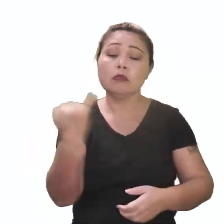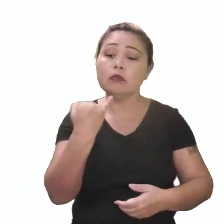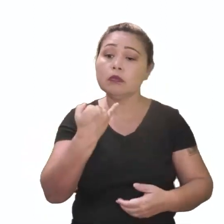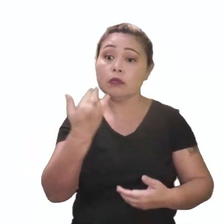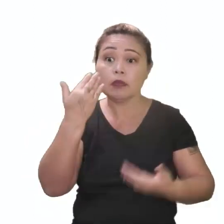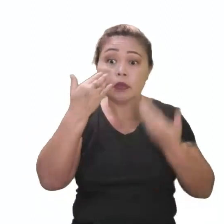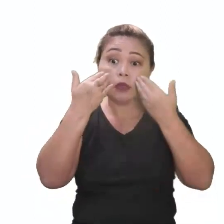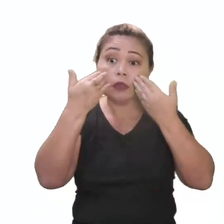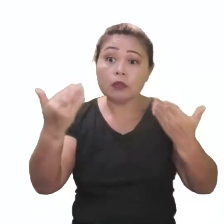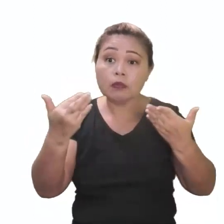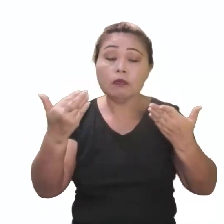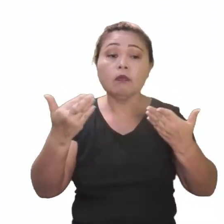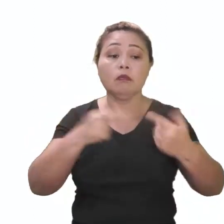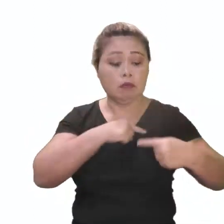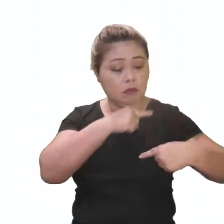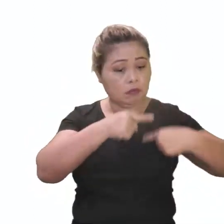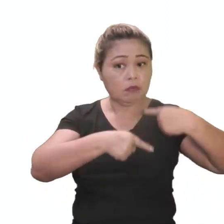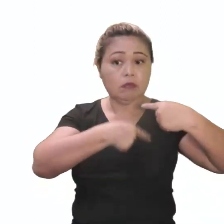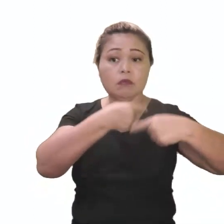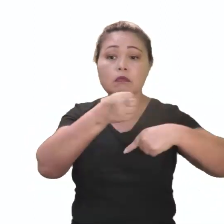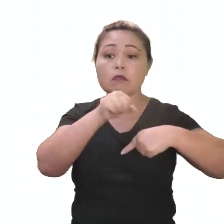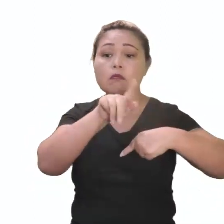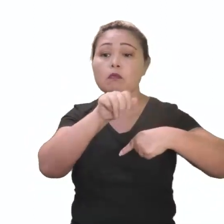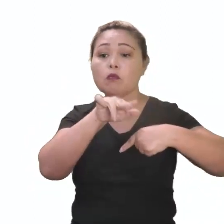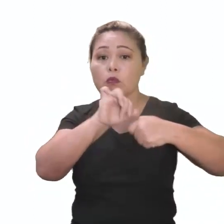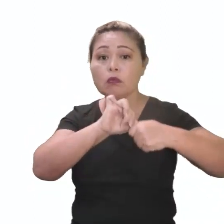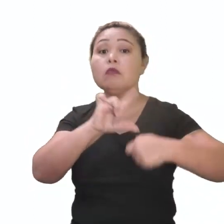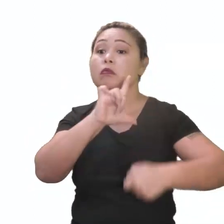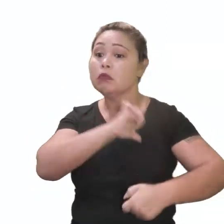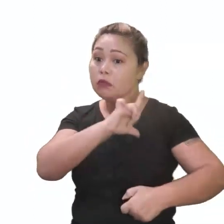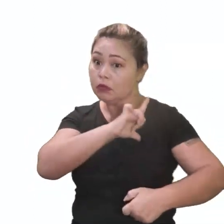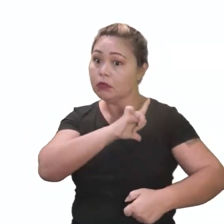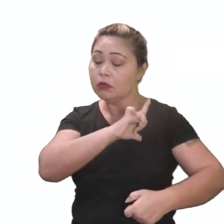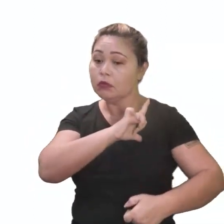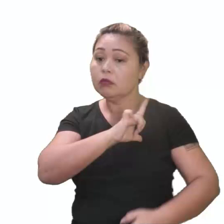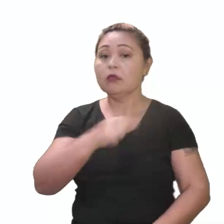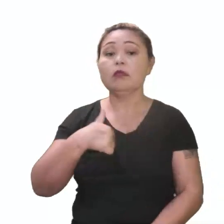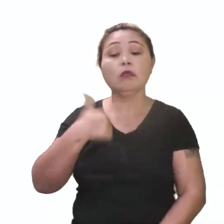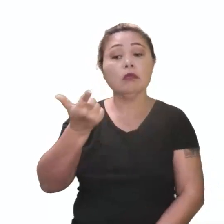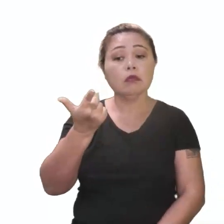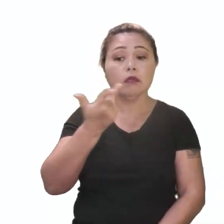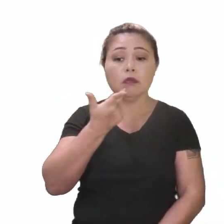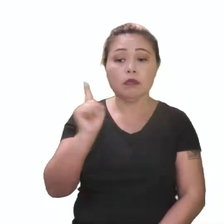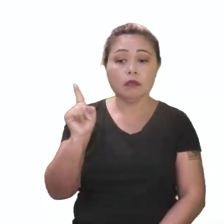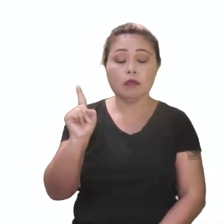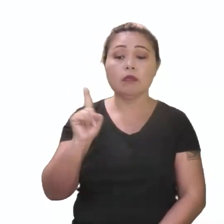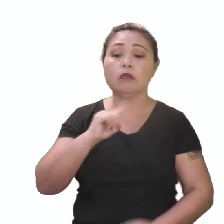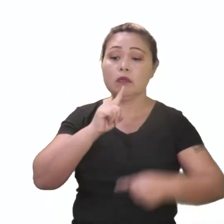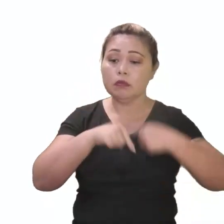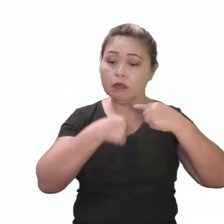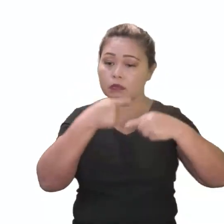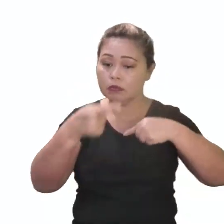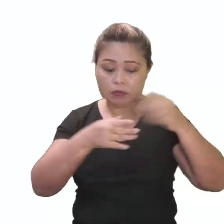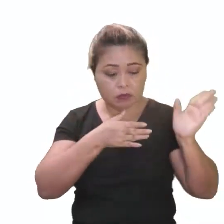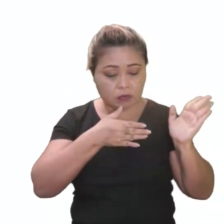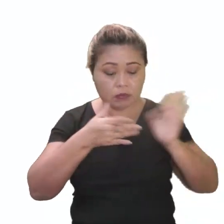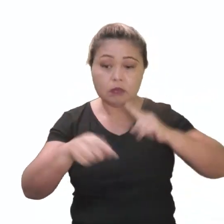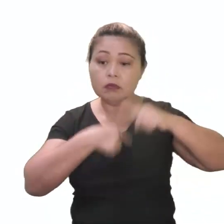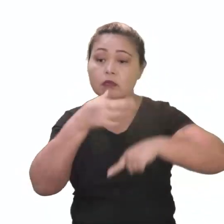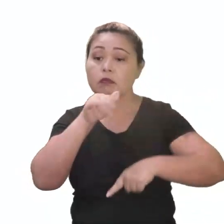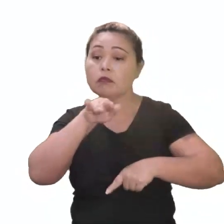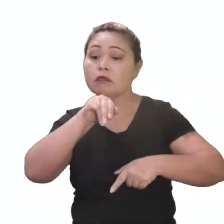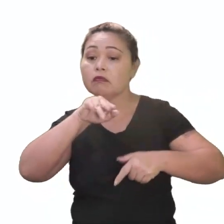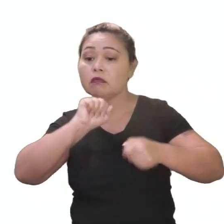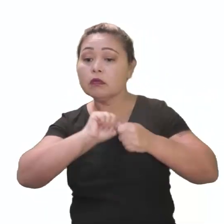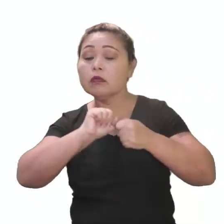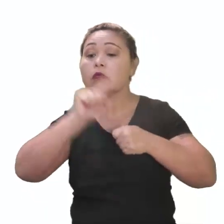importante evidência de que a evolução dos organismos ocorreu. Querido, então quando a gente fala de processo evolutivo, os